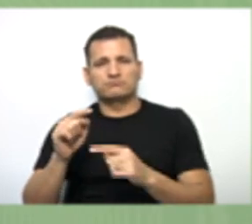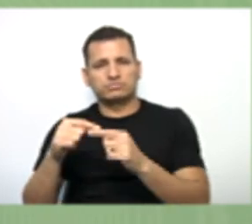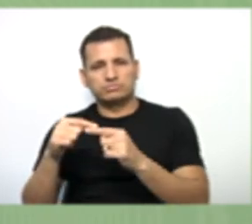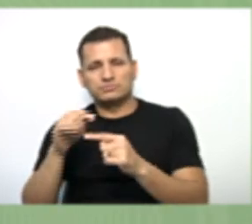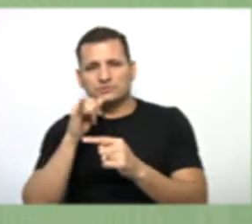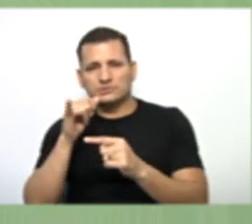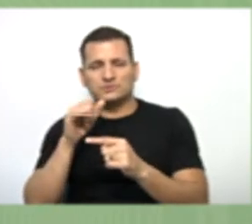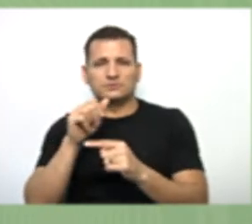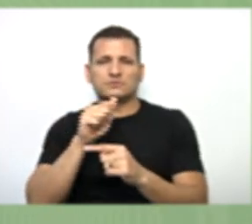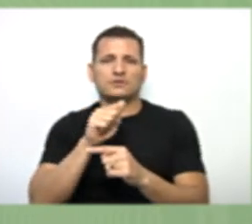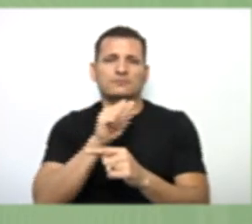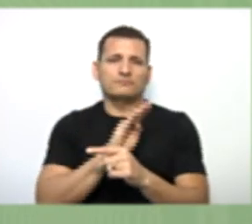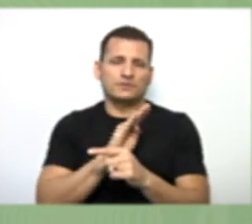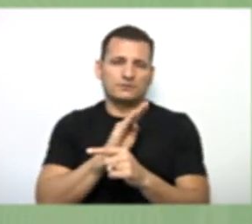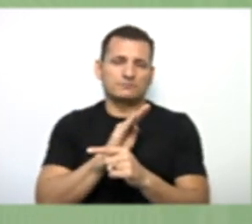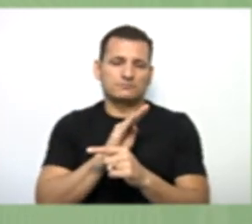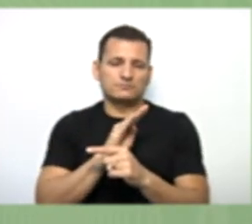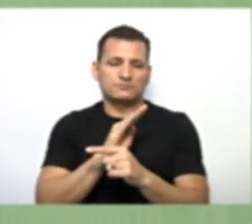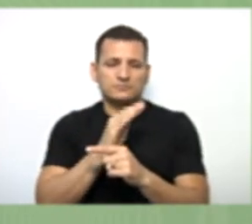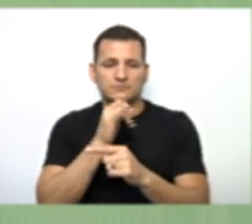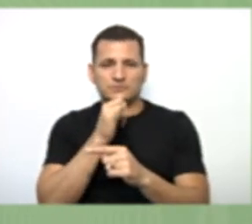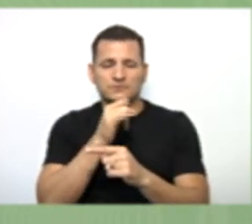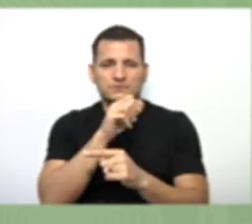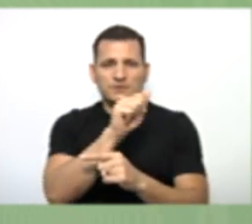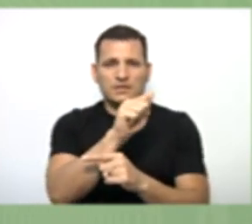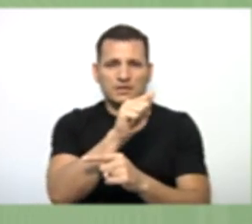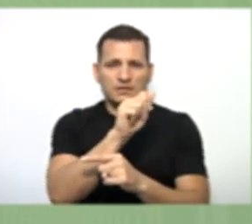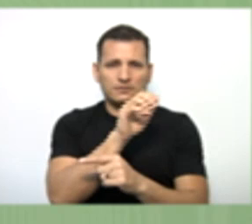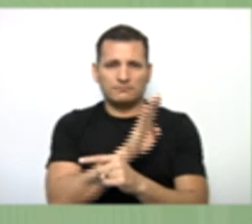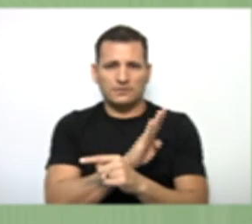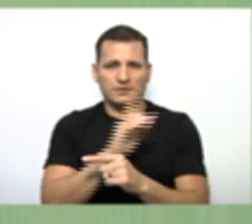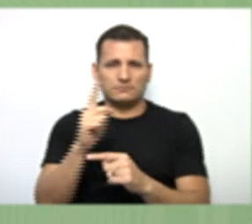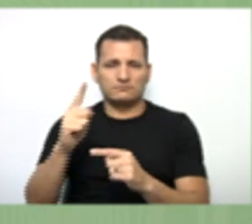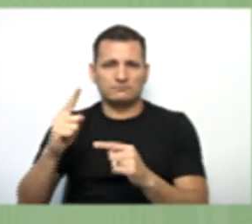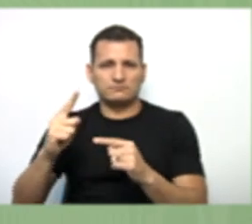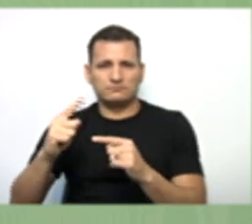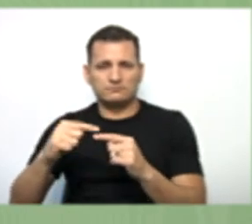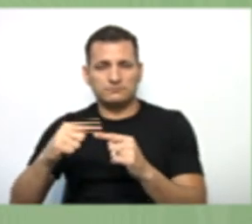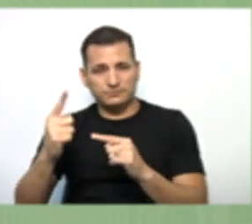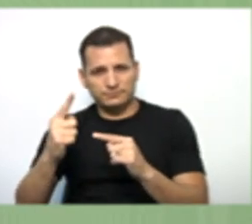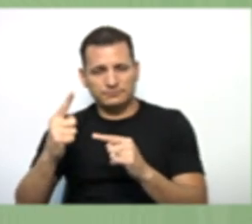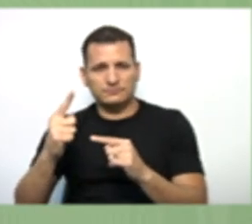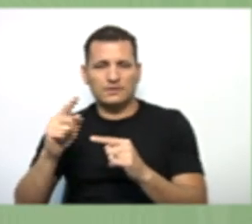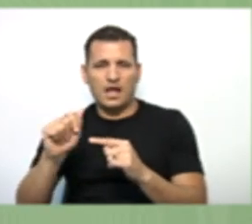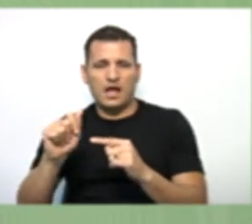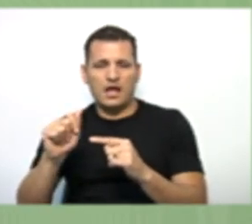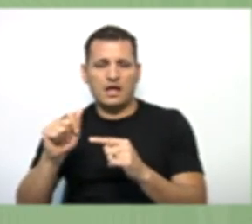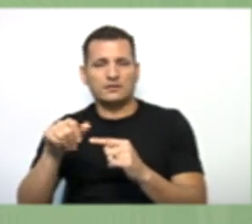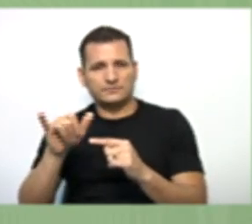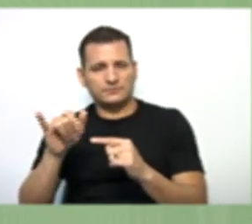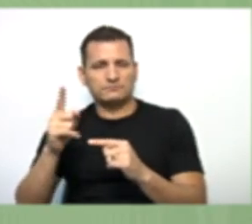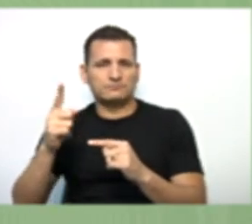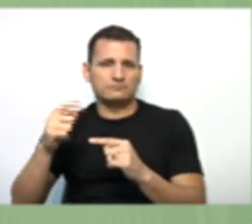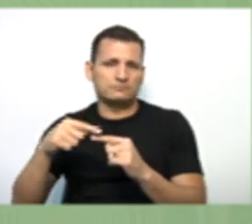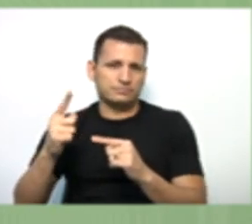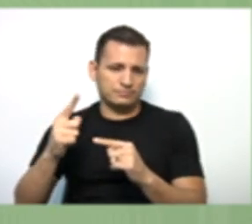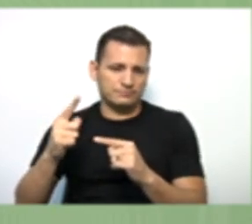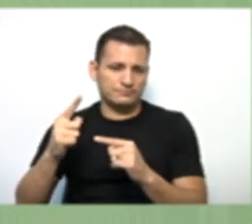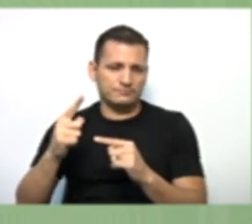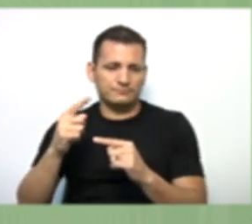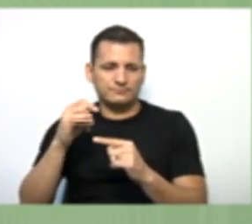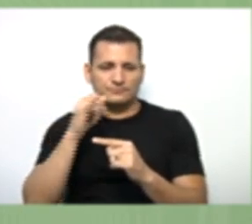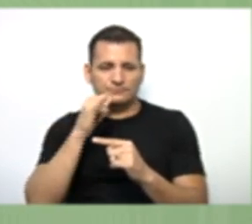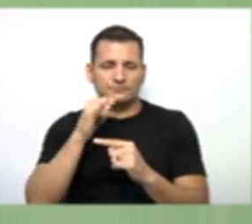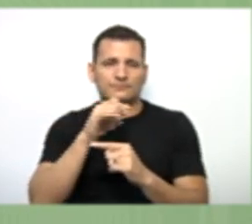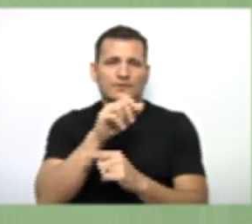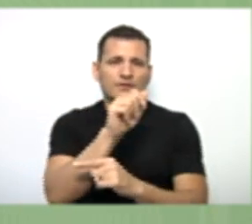ligados. Então, se o A estiver desligado e o A estiver desligado, o Y vai estar desligado. Se o A estiver desligado e